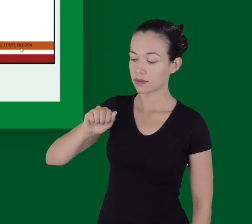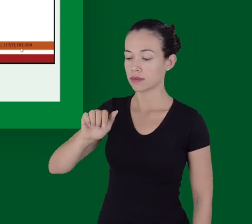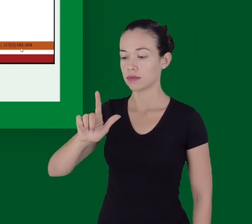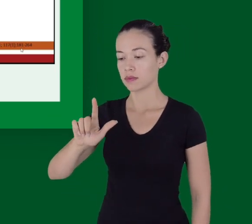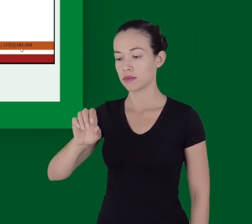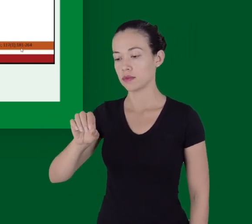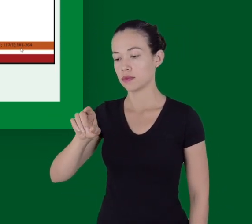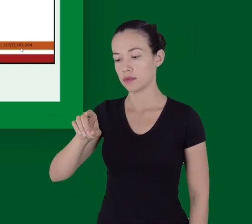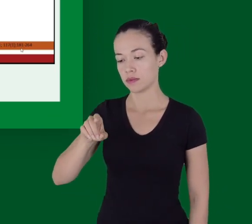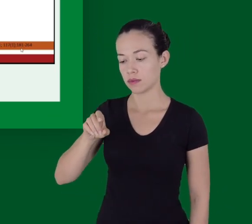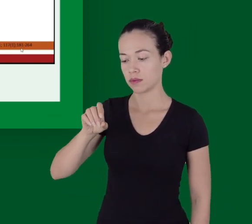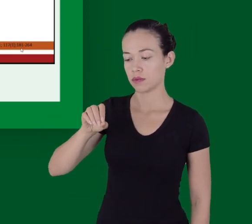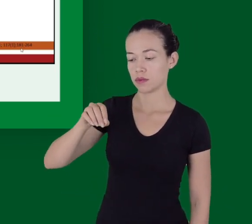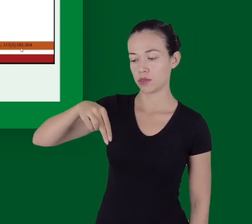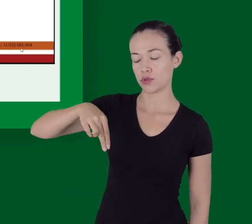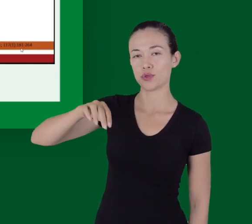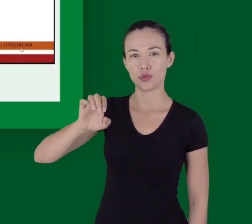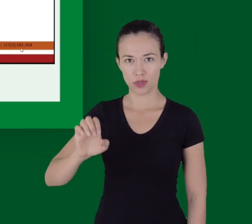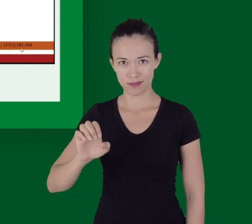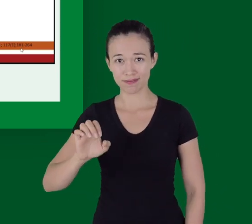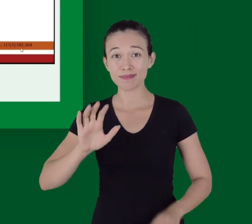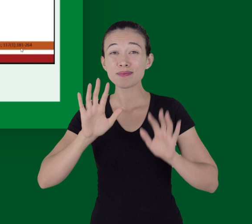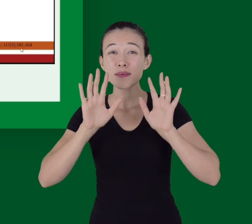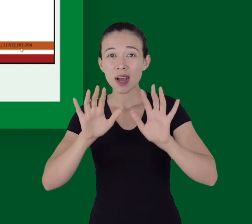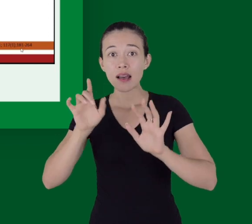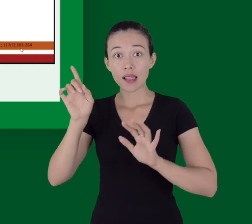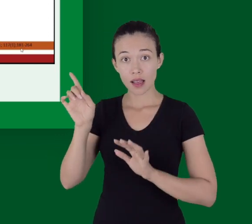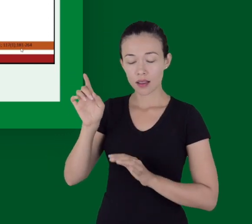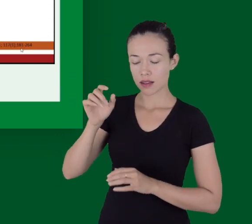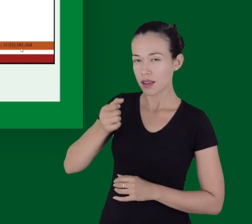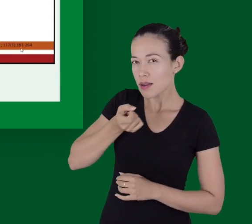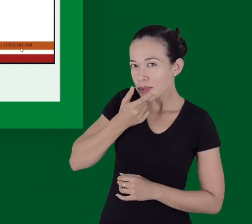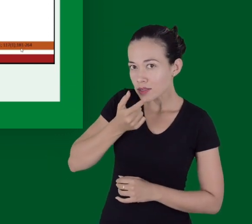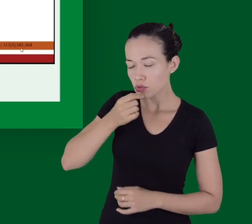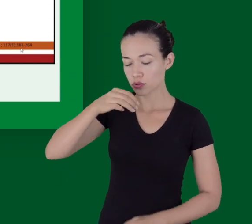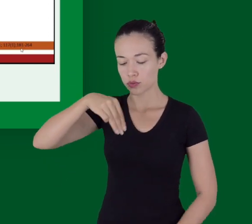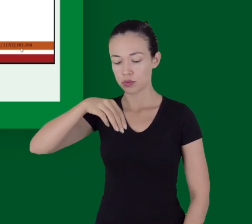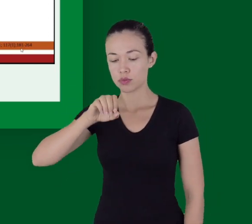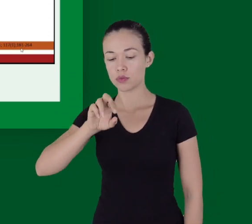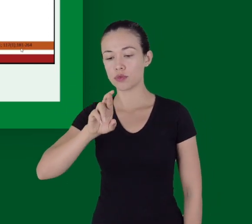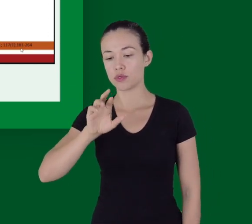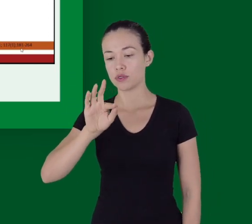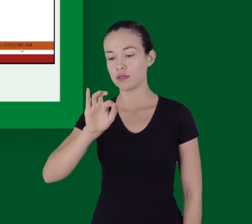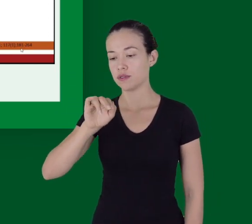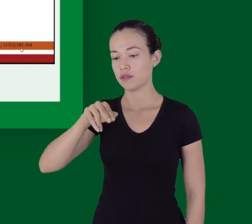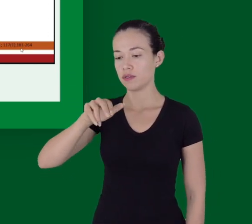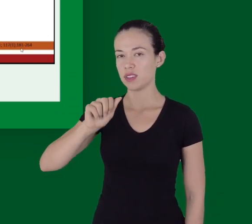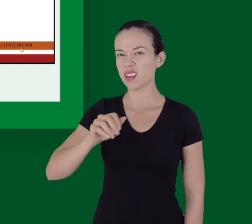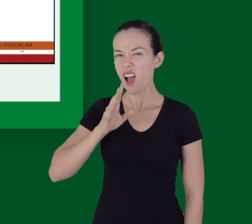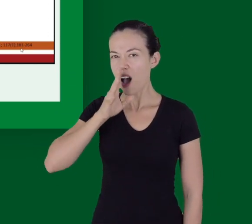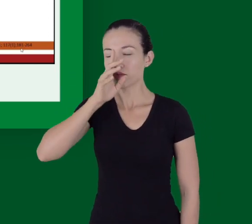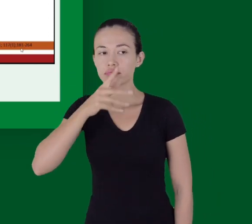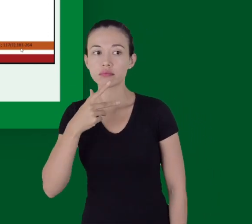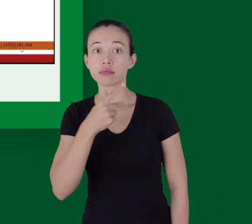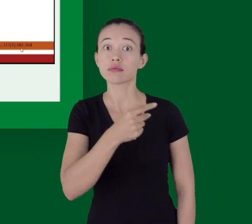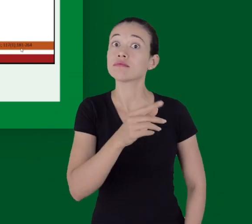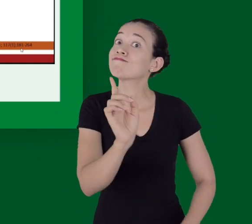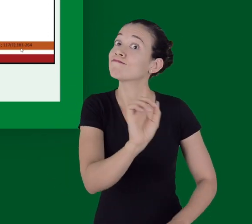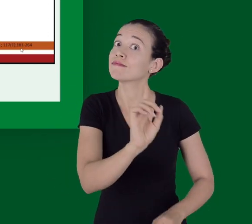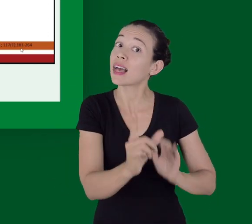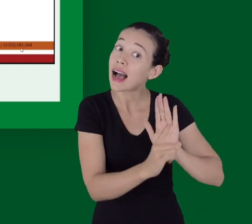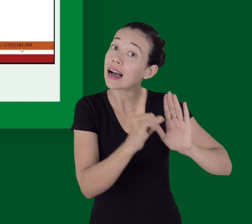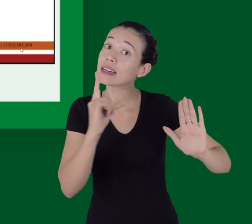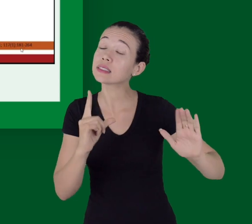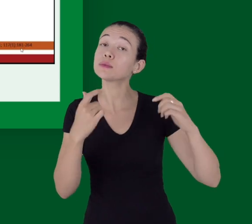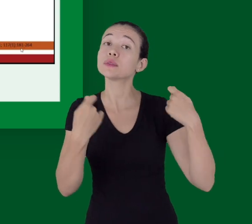contraindicado o uso da morfina, tá? E outro caso, além disso, é a hipotensão. Se o paciente tiver com pressão baixa, principalmente abaixo de 90 de sistólica,